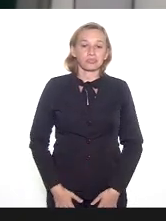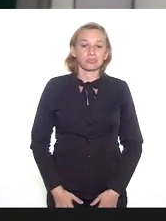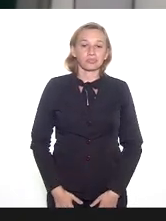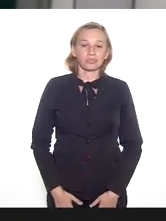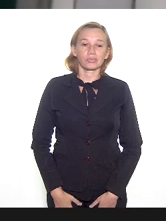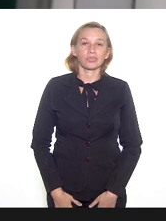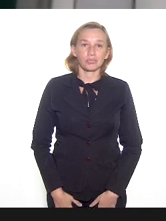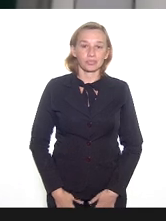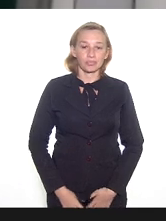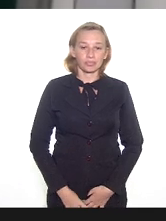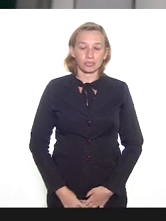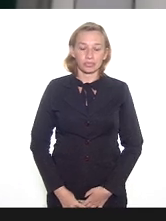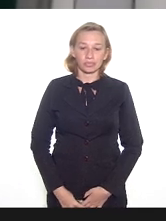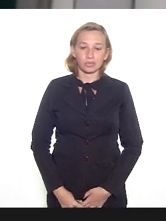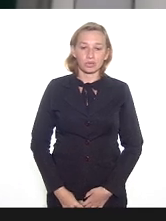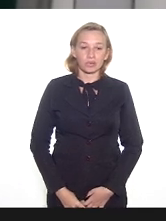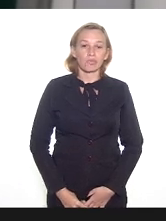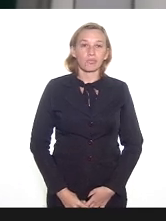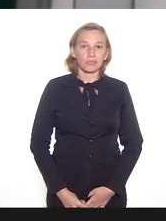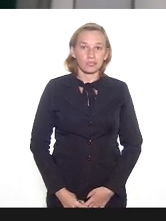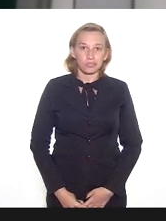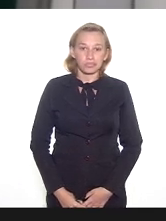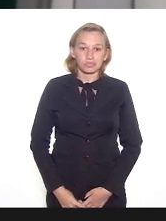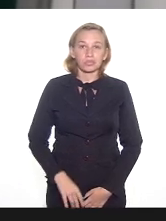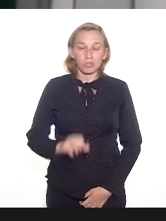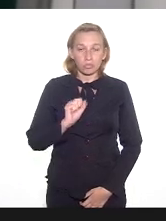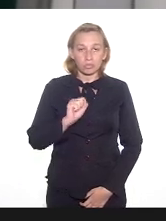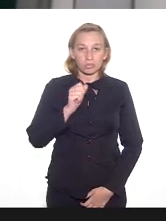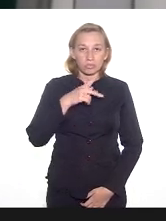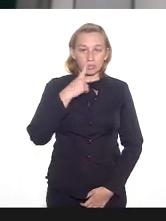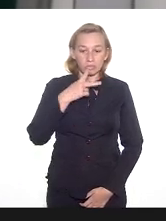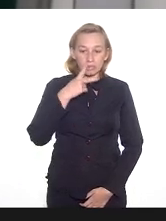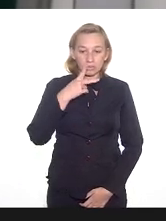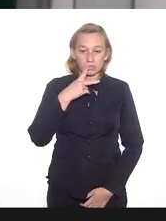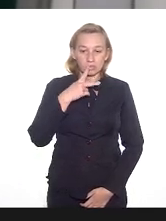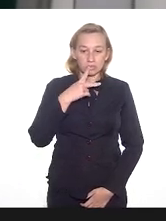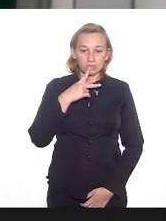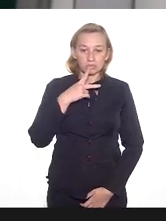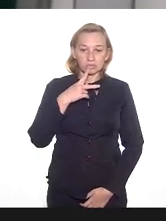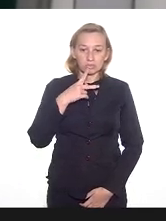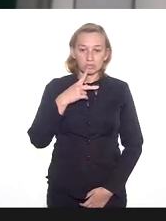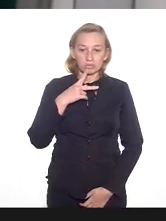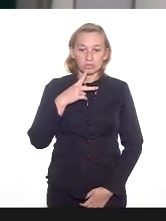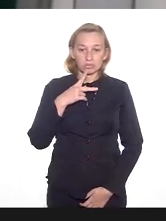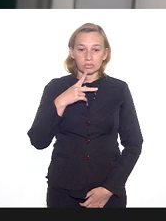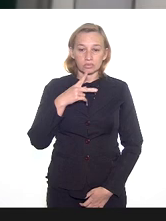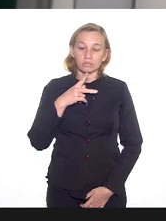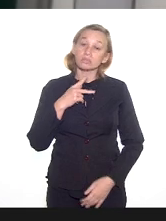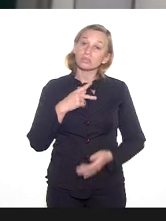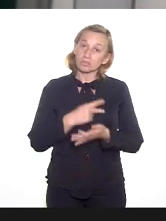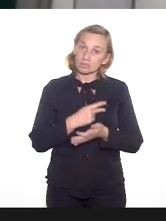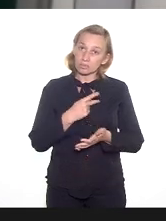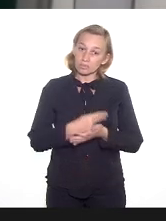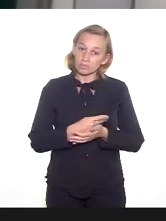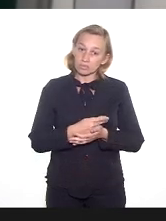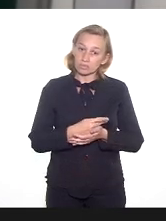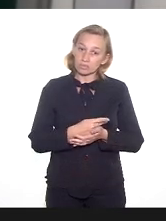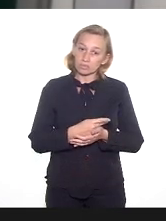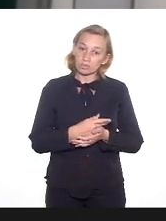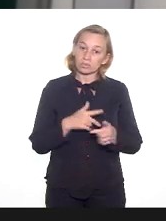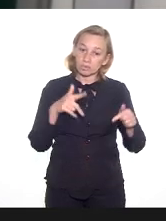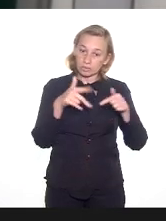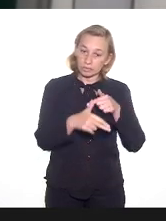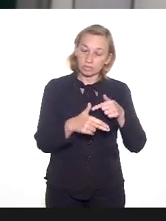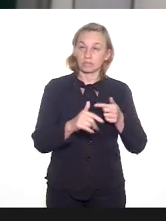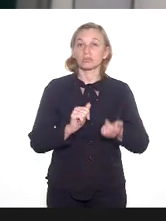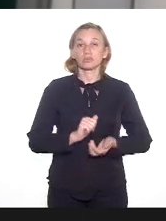temerário e talvez até, me permito aqui dizer, cruel, porque colocar em risco